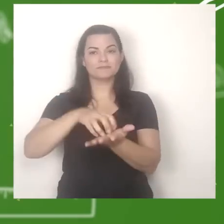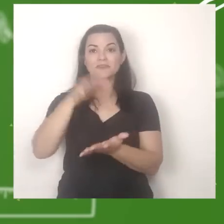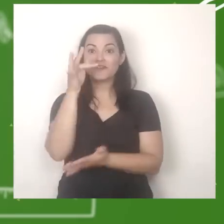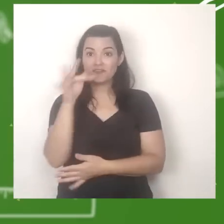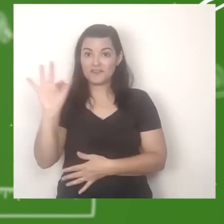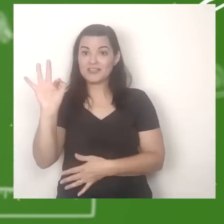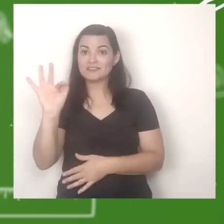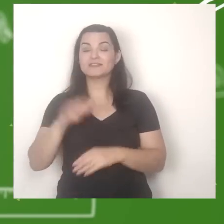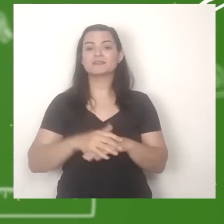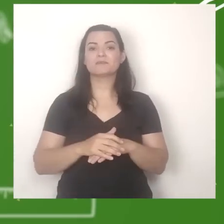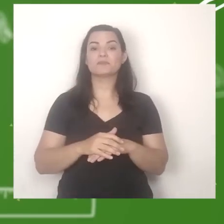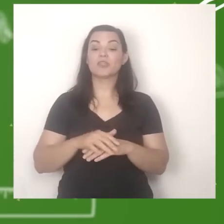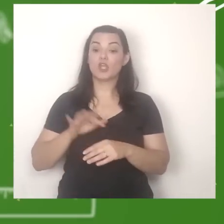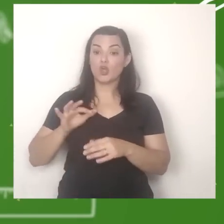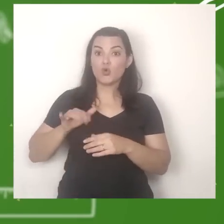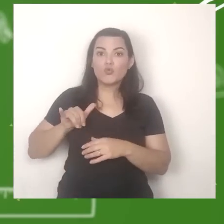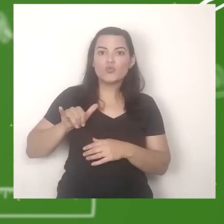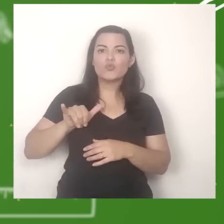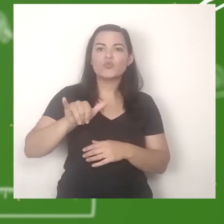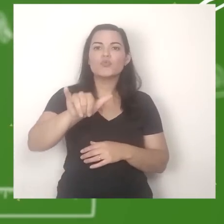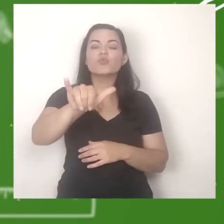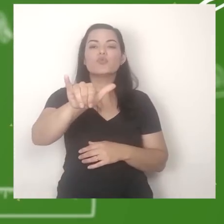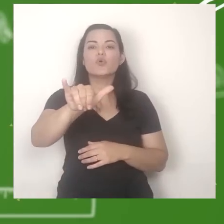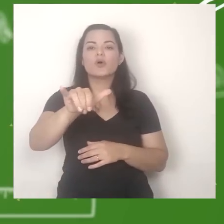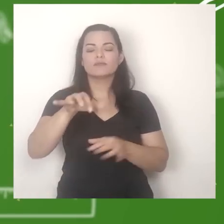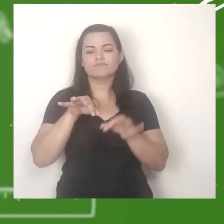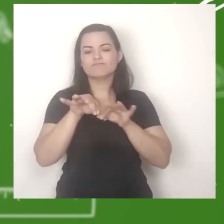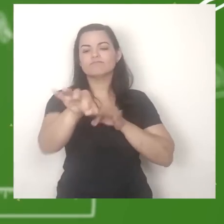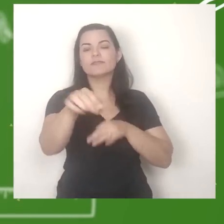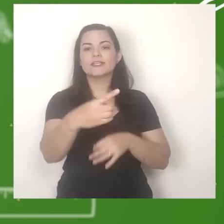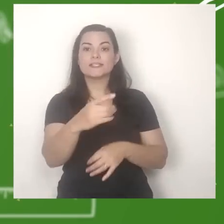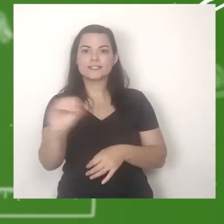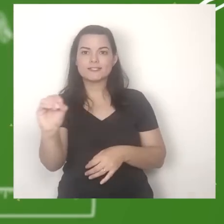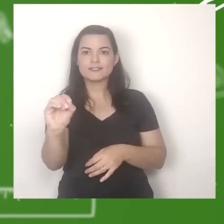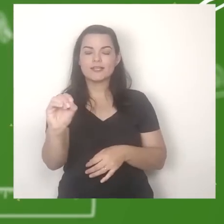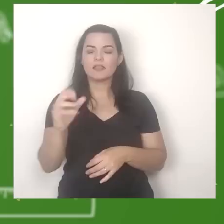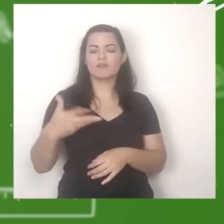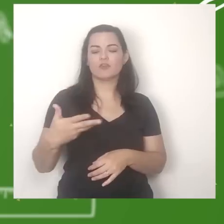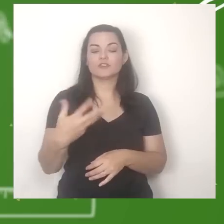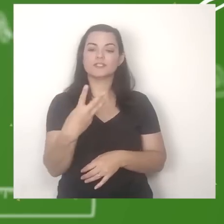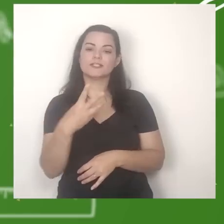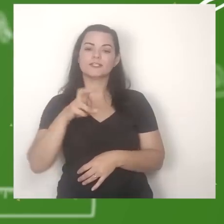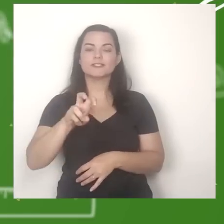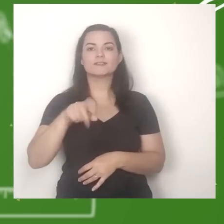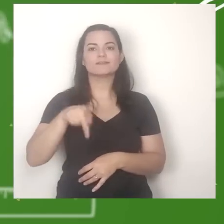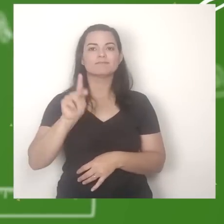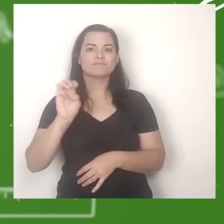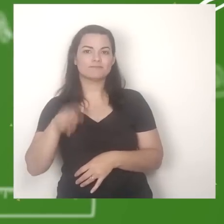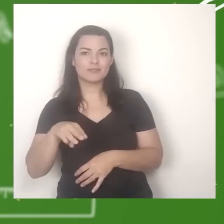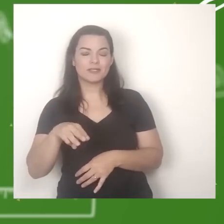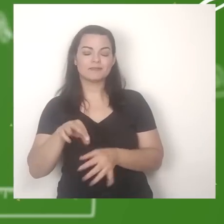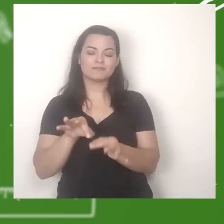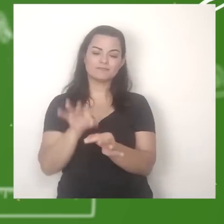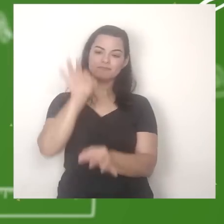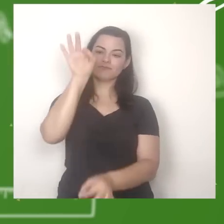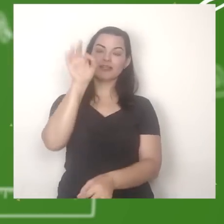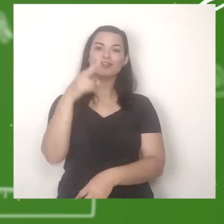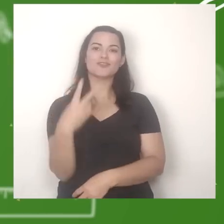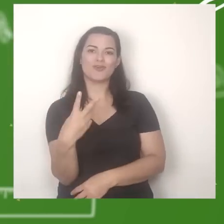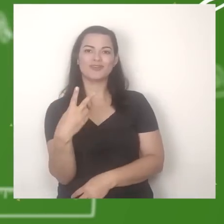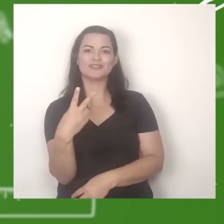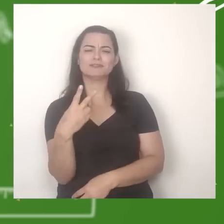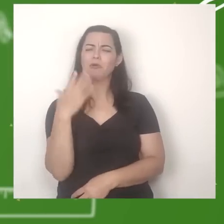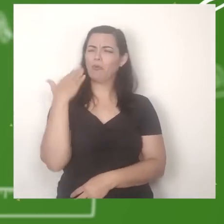o 14 bis voou 100 metros a 35 km por hora e a 2 metros do chão. Foi